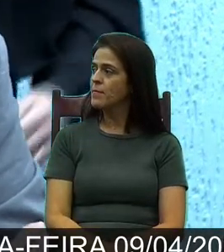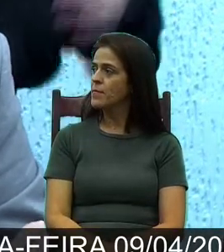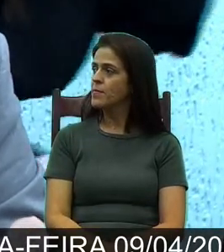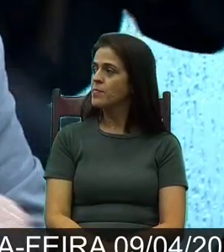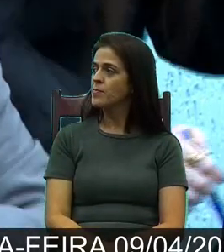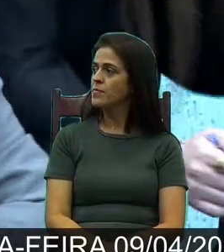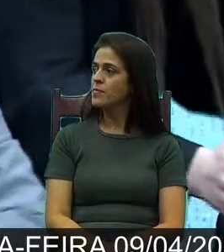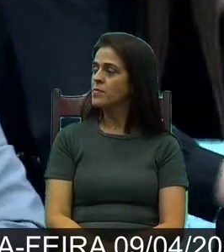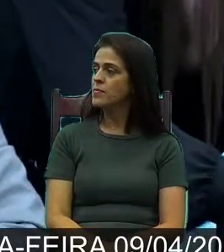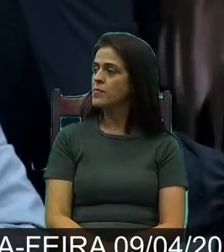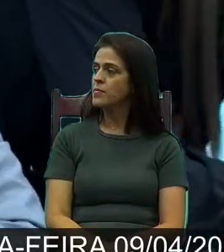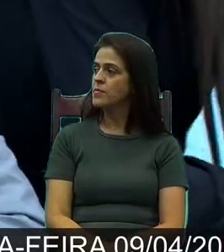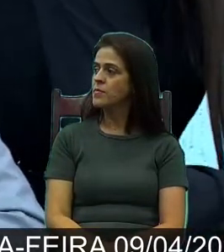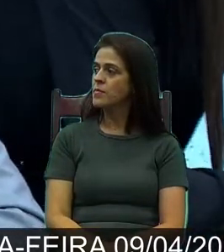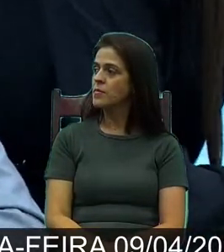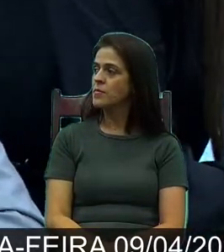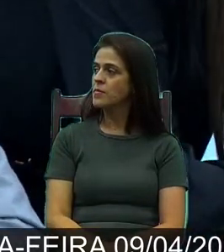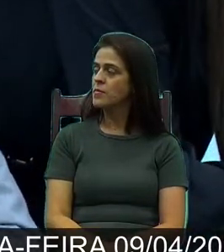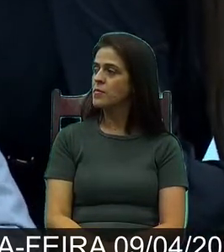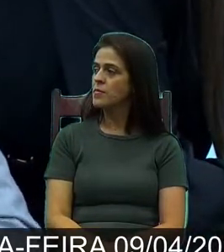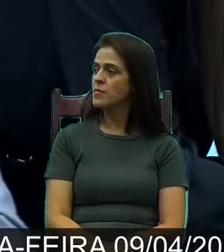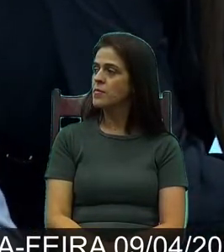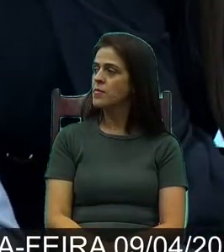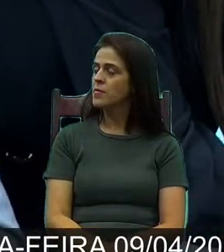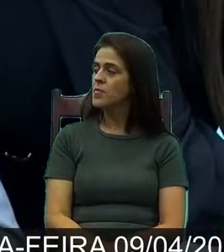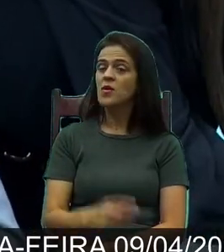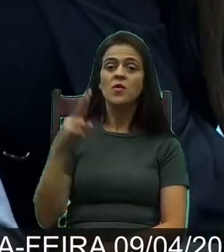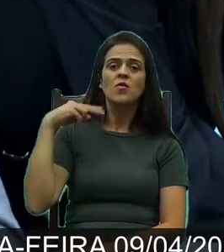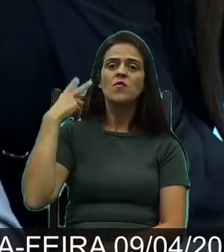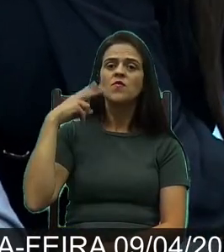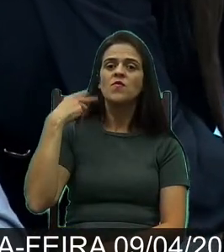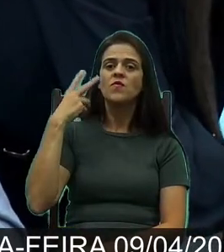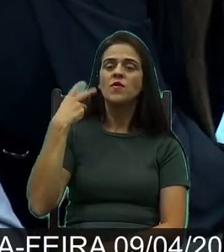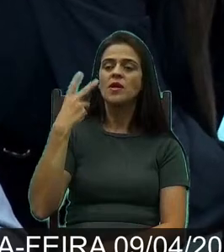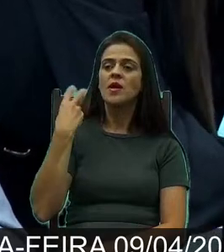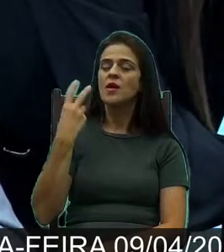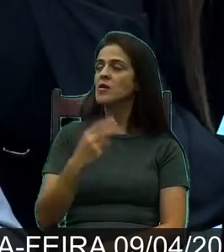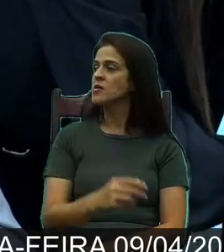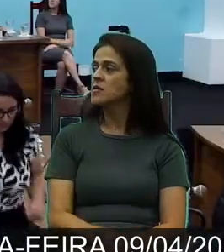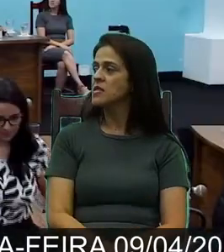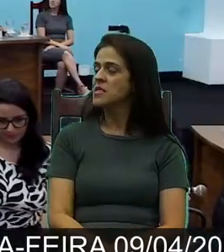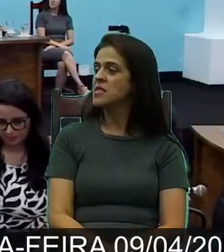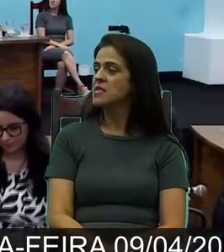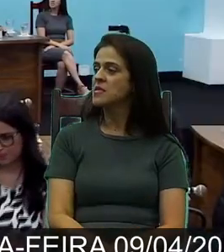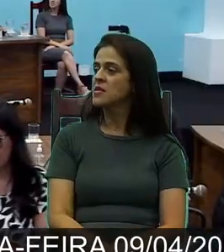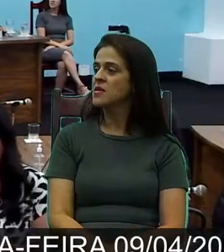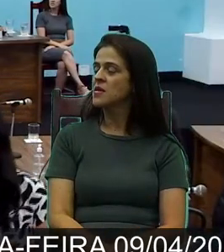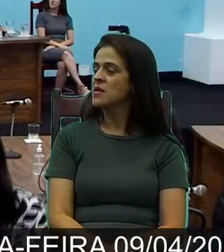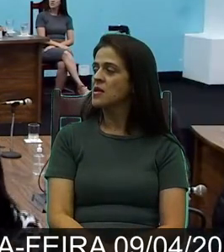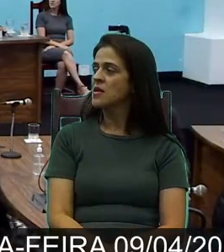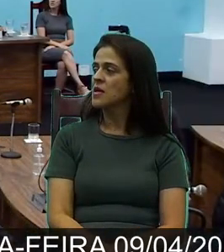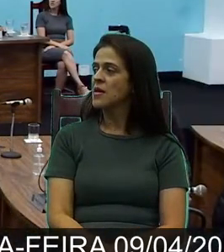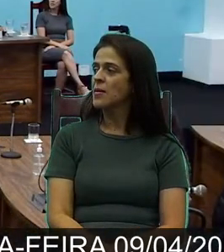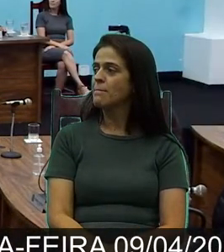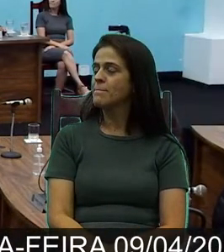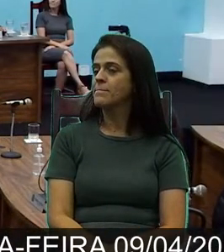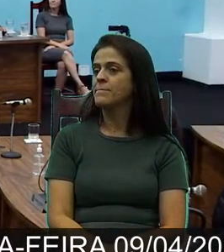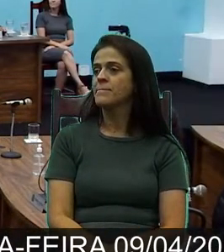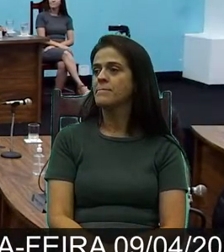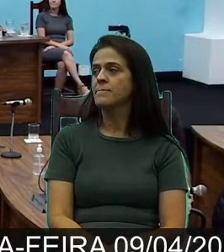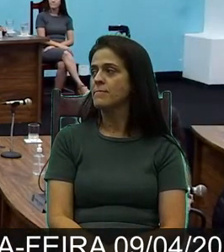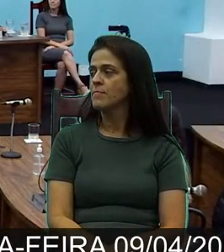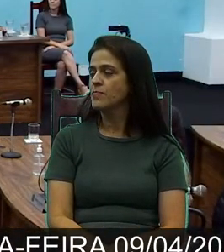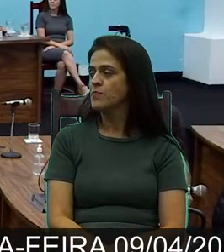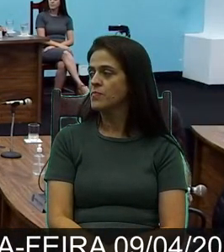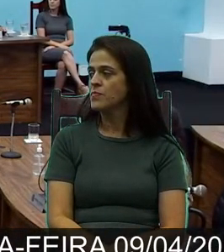Vereador Caçula. Cadê o vereador Igor? Ô Igor. Ô Igor. Dona Graça, chama o Igor aí com o projeto. Ô,